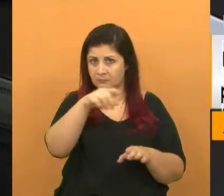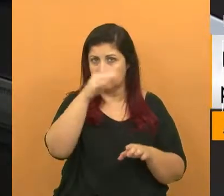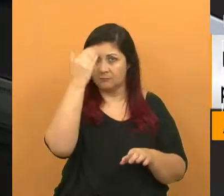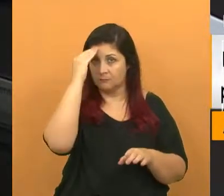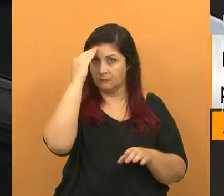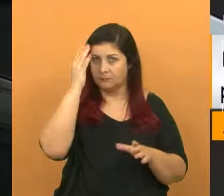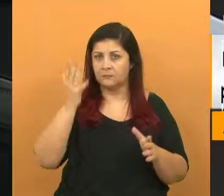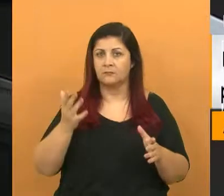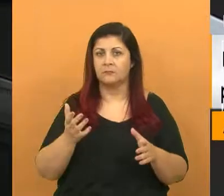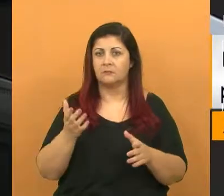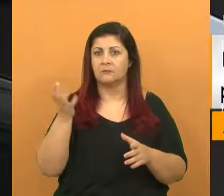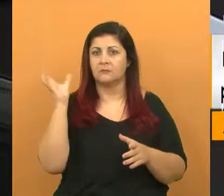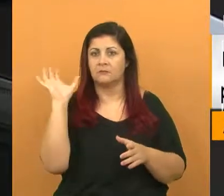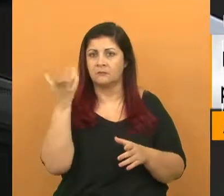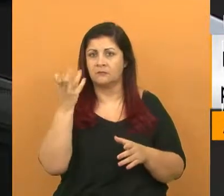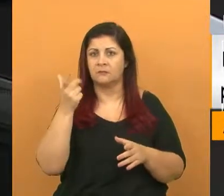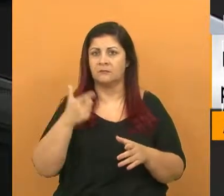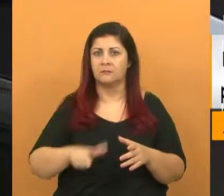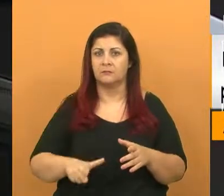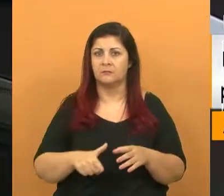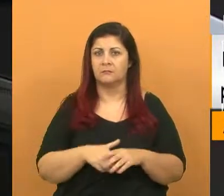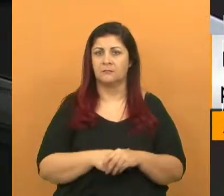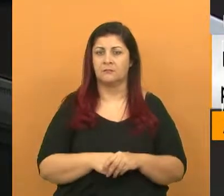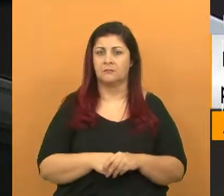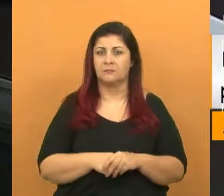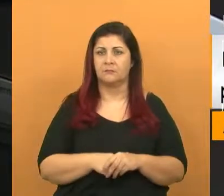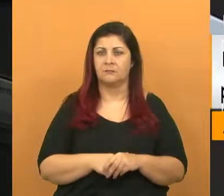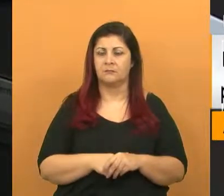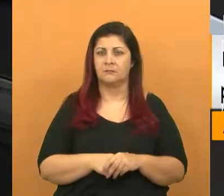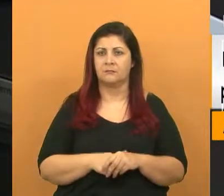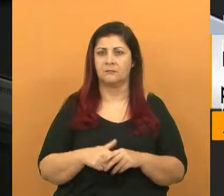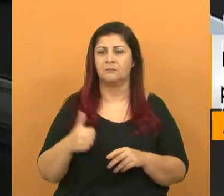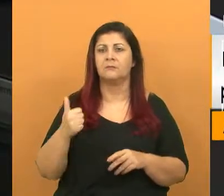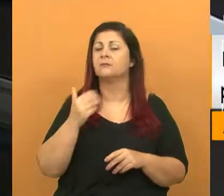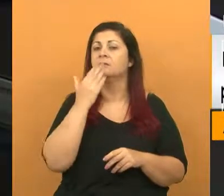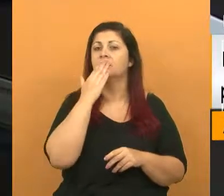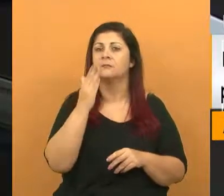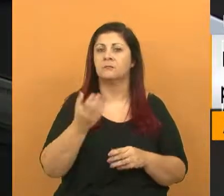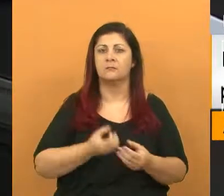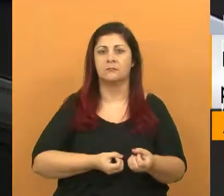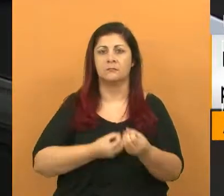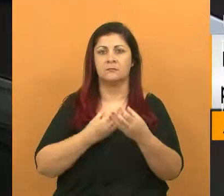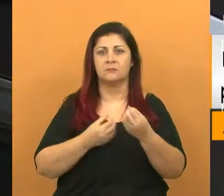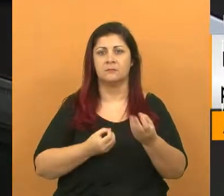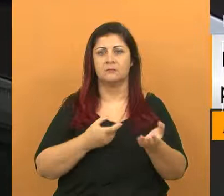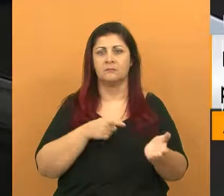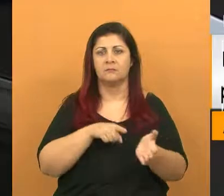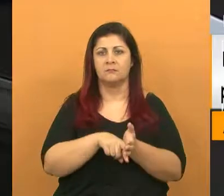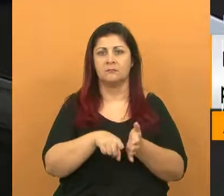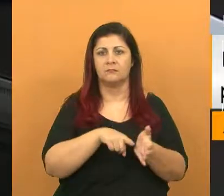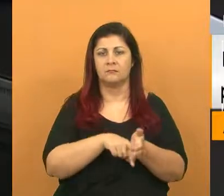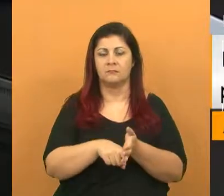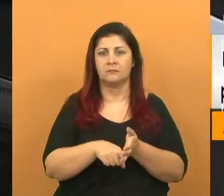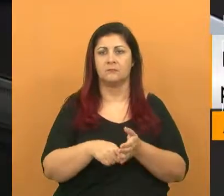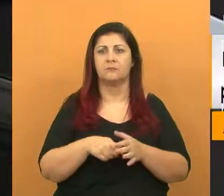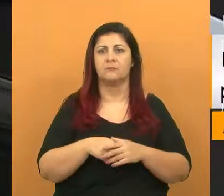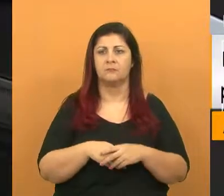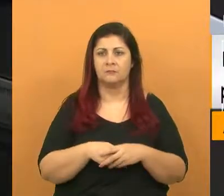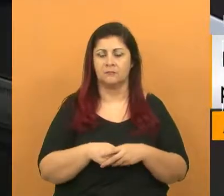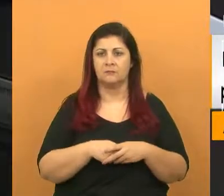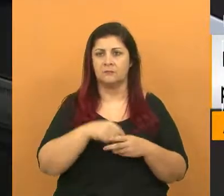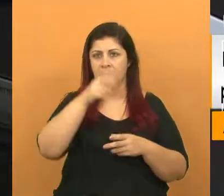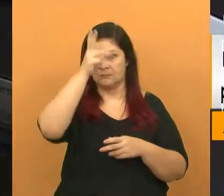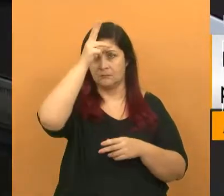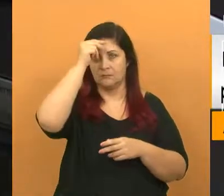se repete, tá? Eu fiz um pedido de informação questionando, na ocasião, o